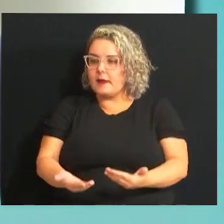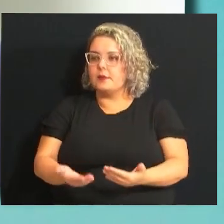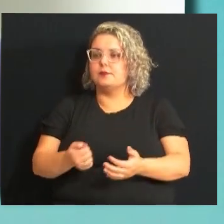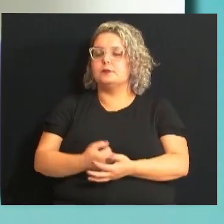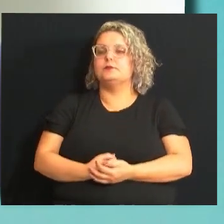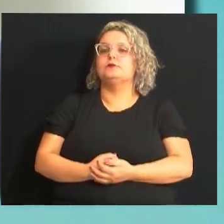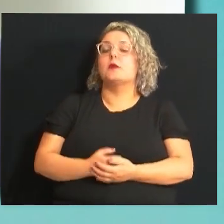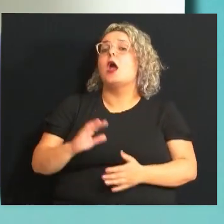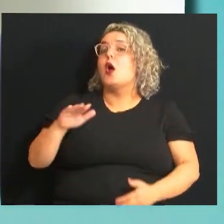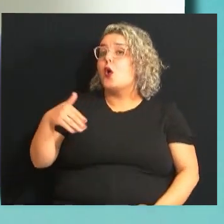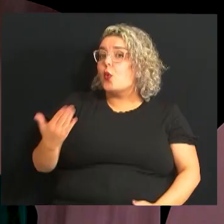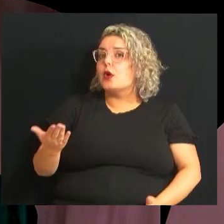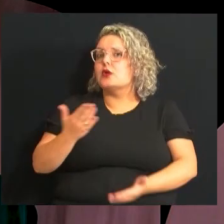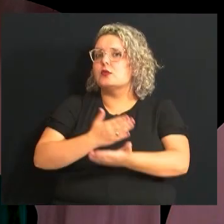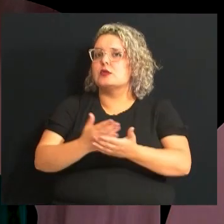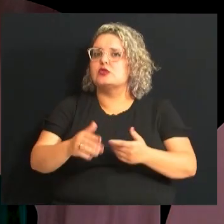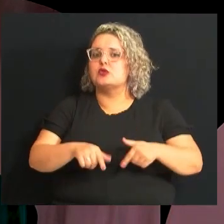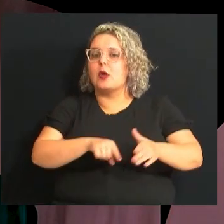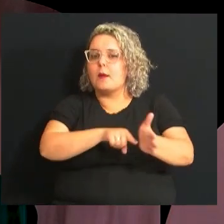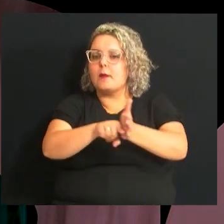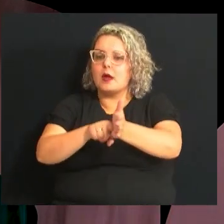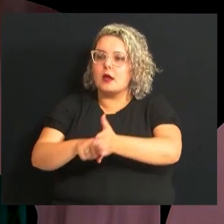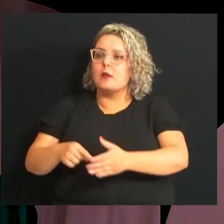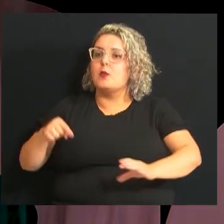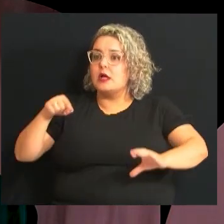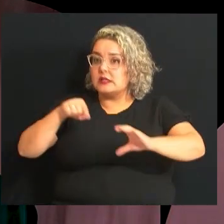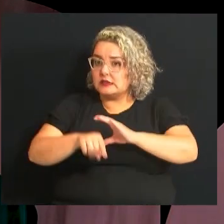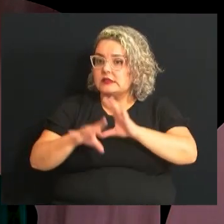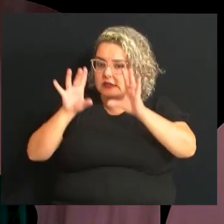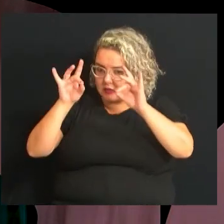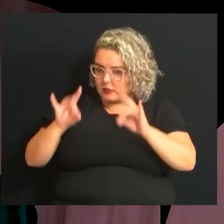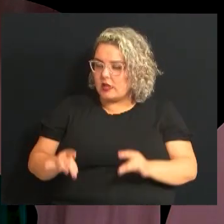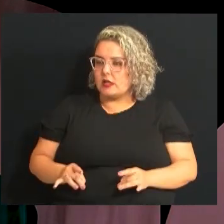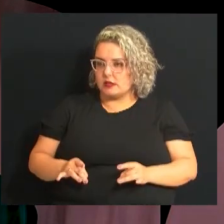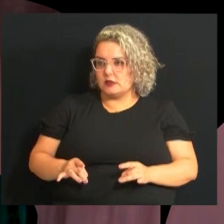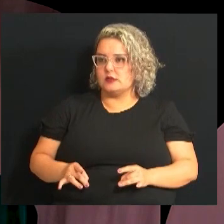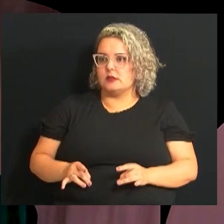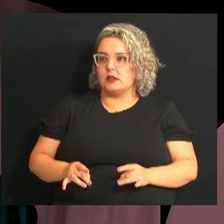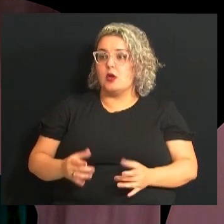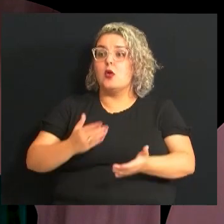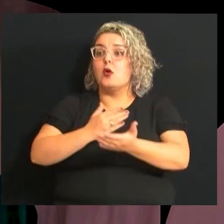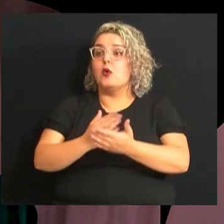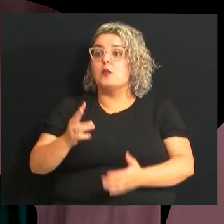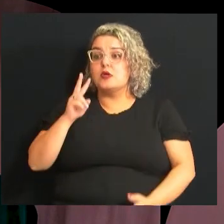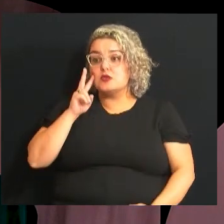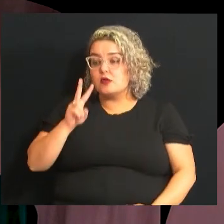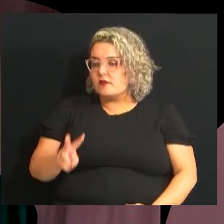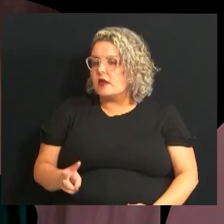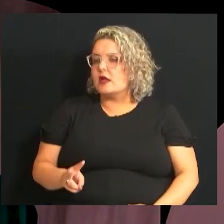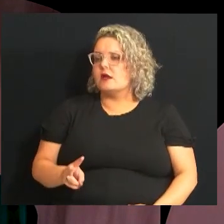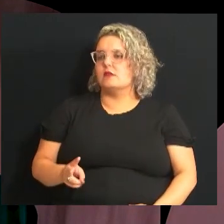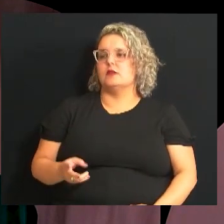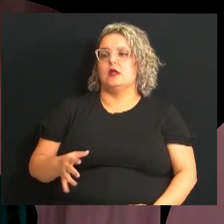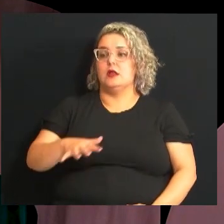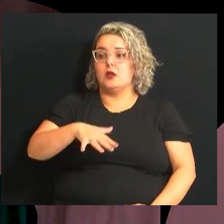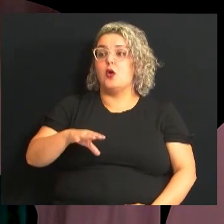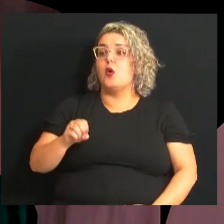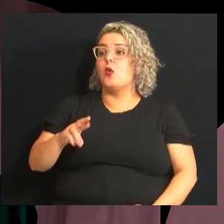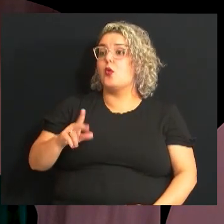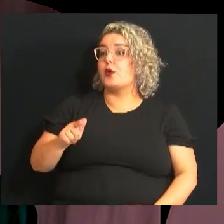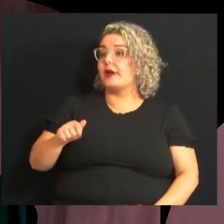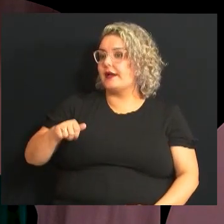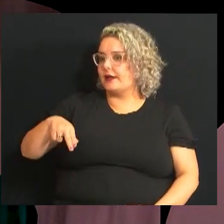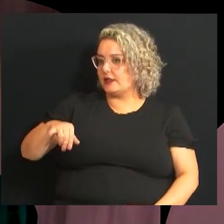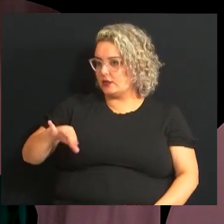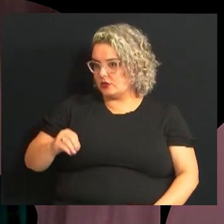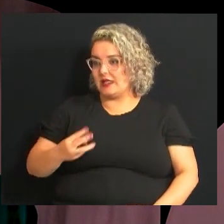ultra conveniência. Então, a gente vinha conversando bastante sobre isso. Ah, Quando a gente começou a pesquisar mais e mergulhar mais nas informações, a gente começou a